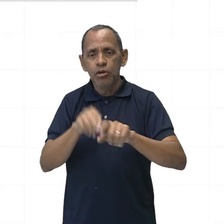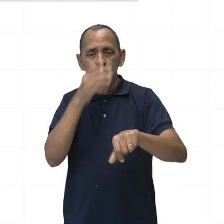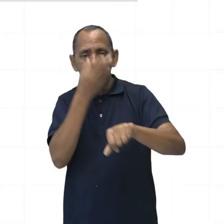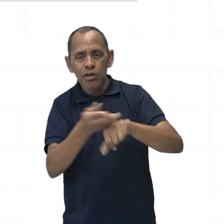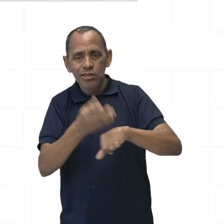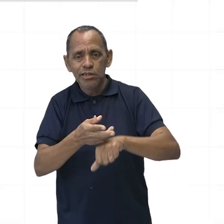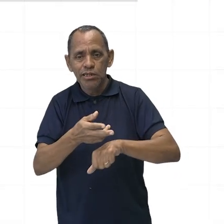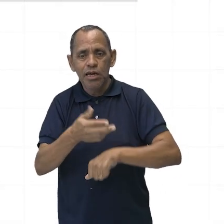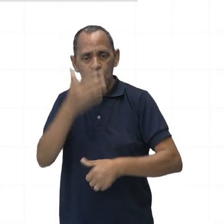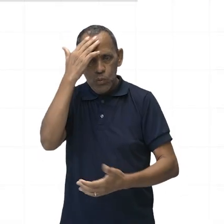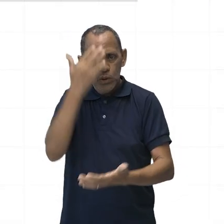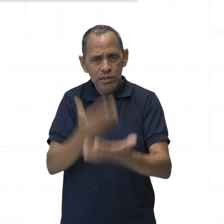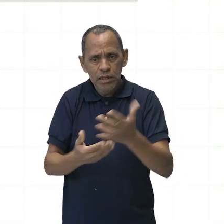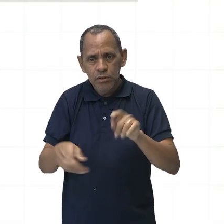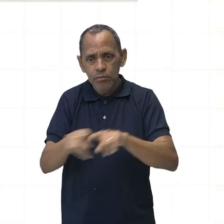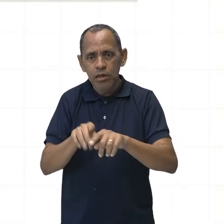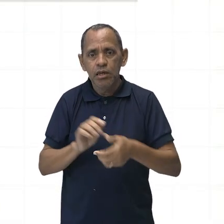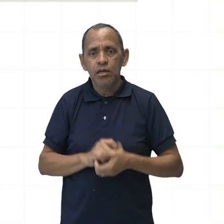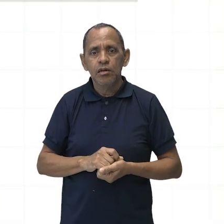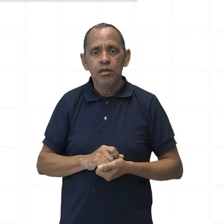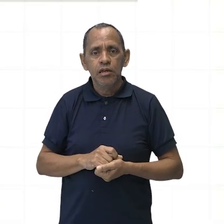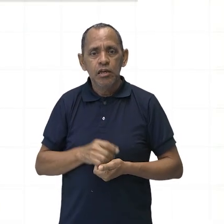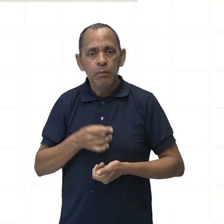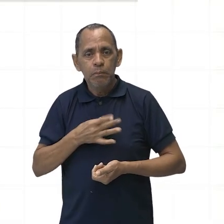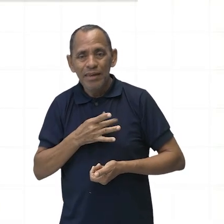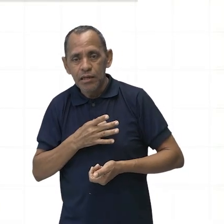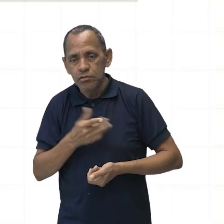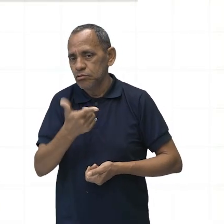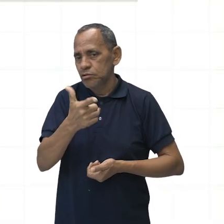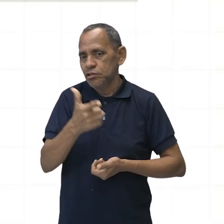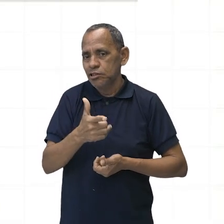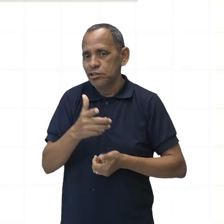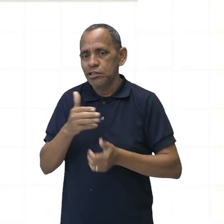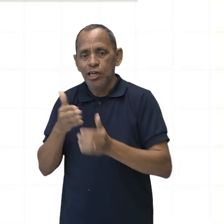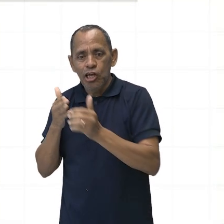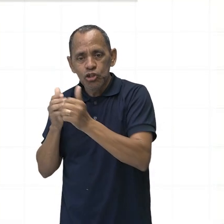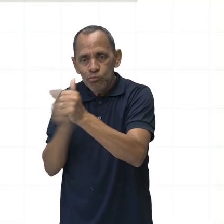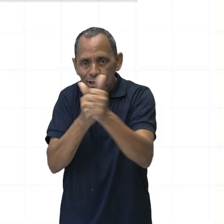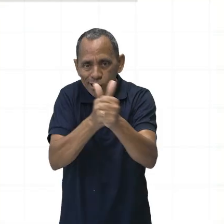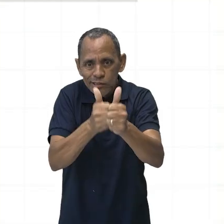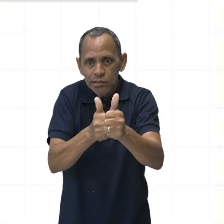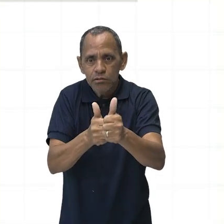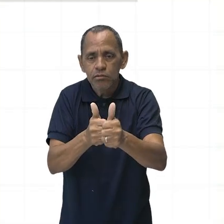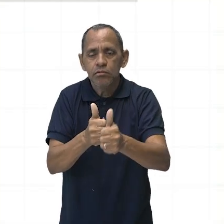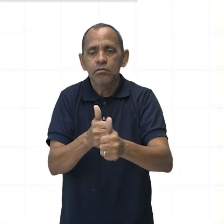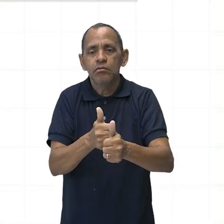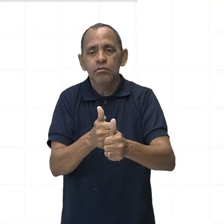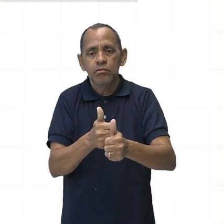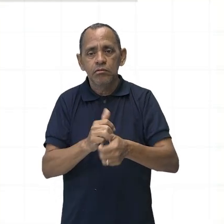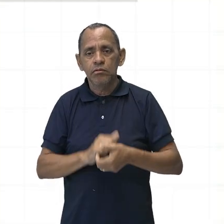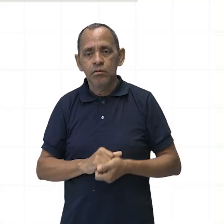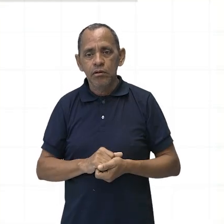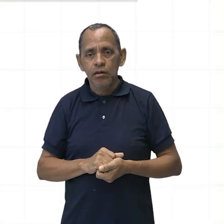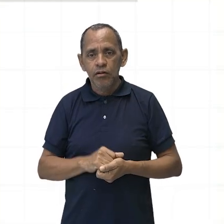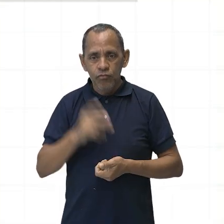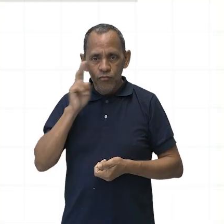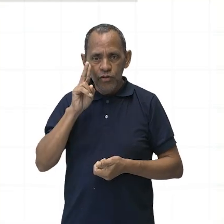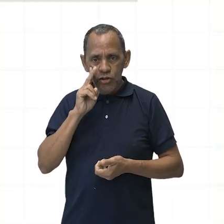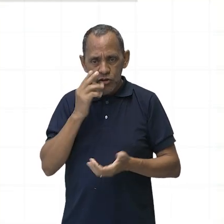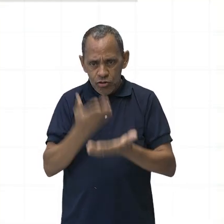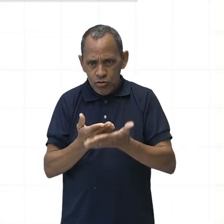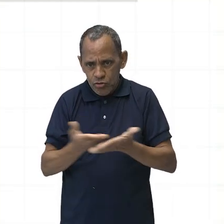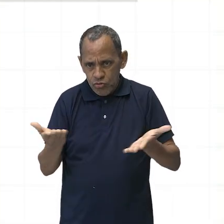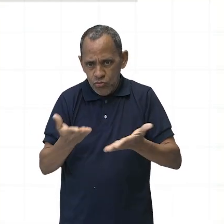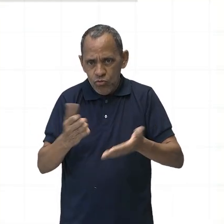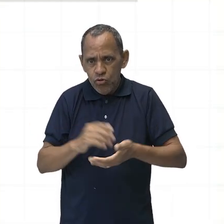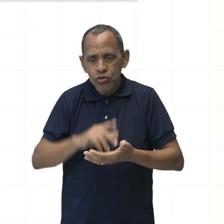ou discriminação ou perseguição. Por que eu estou colocando essa situação? Porque vocês viram ao longo da aula de hoje que